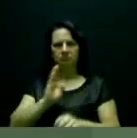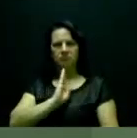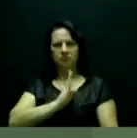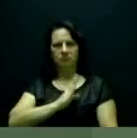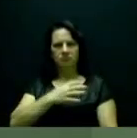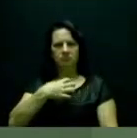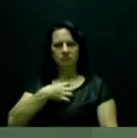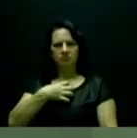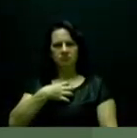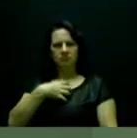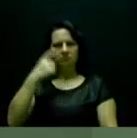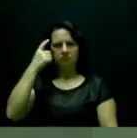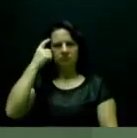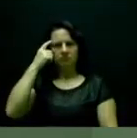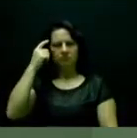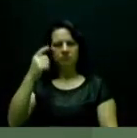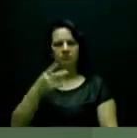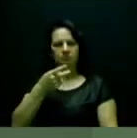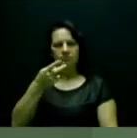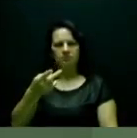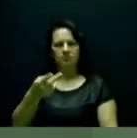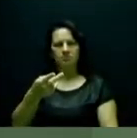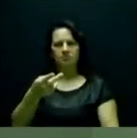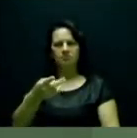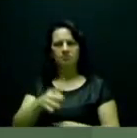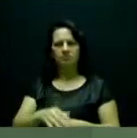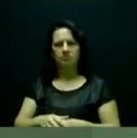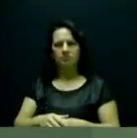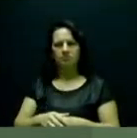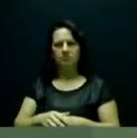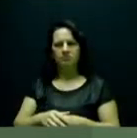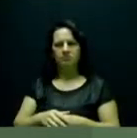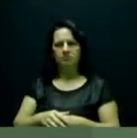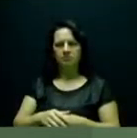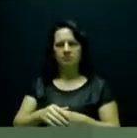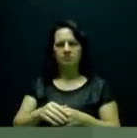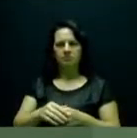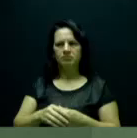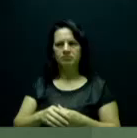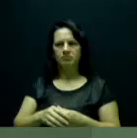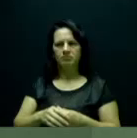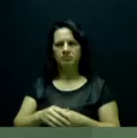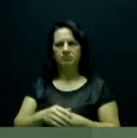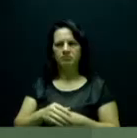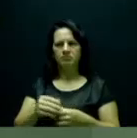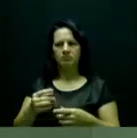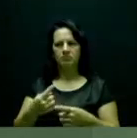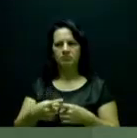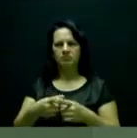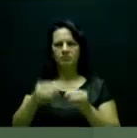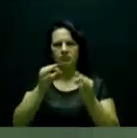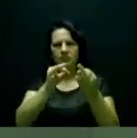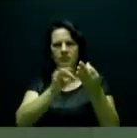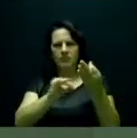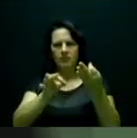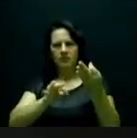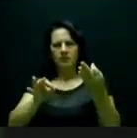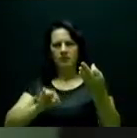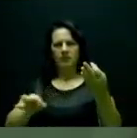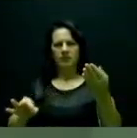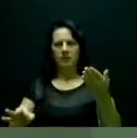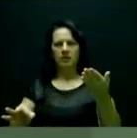coração, o que eu sinto, o que penso, justamente para não formatar aqui, até porque não é um discurso.